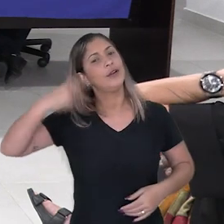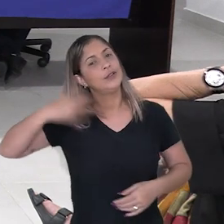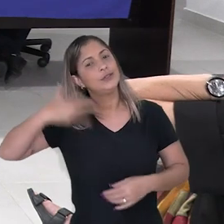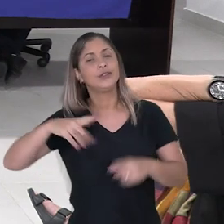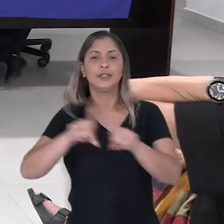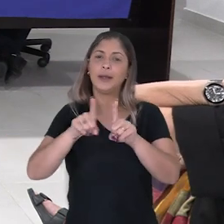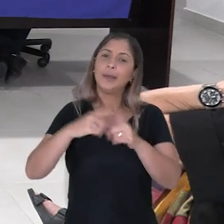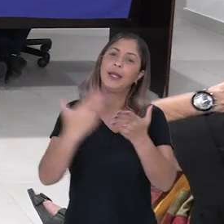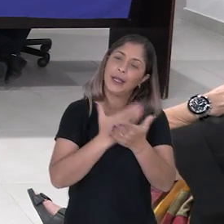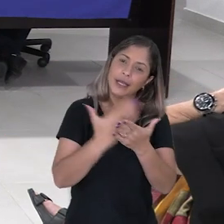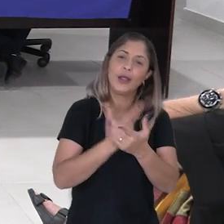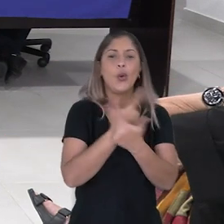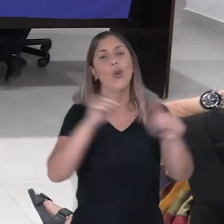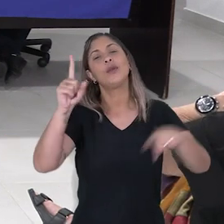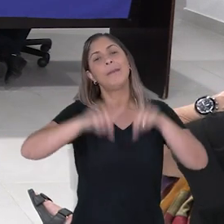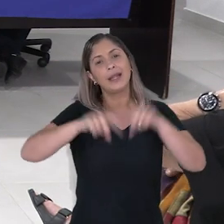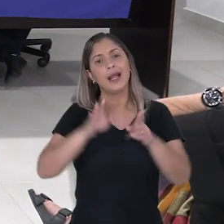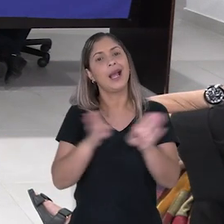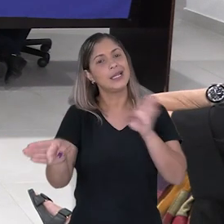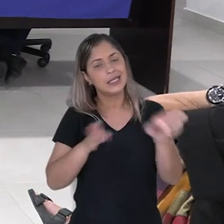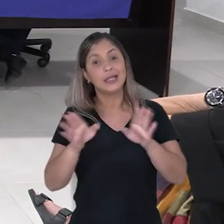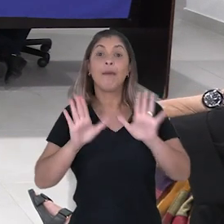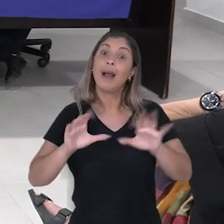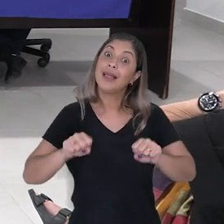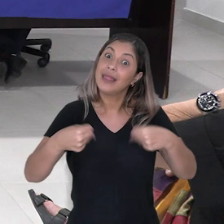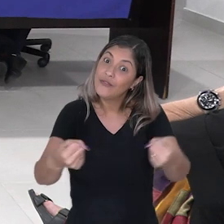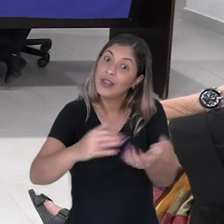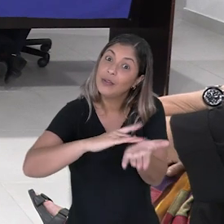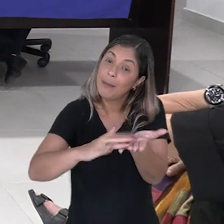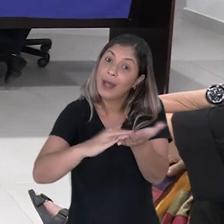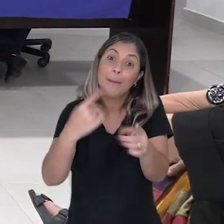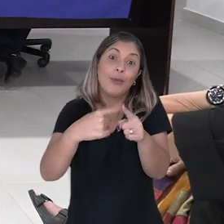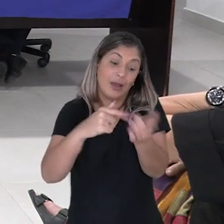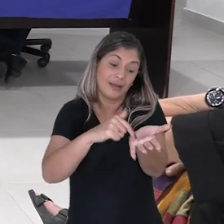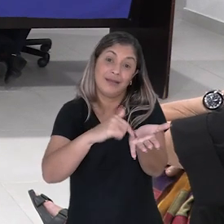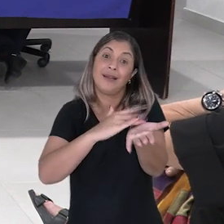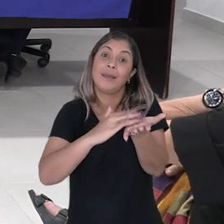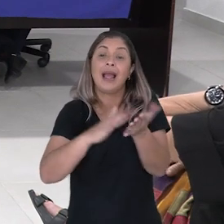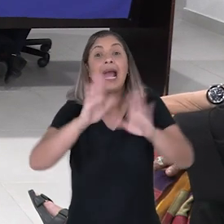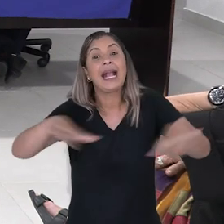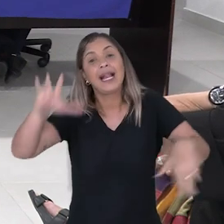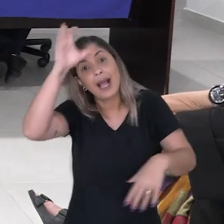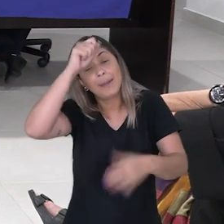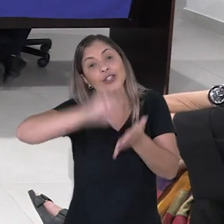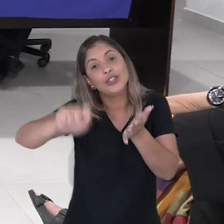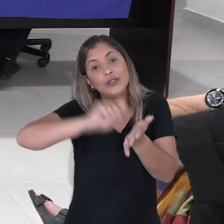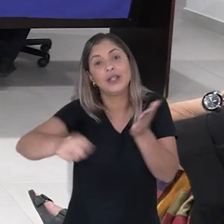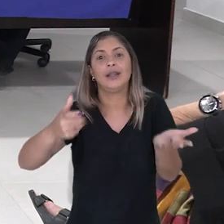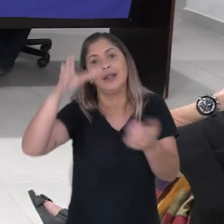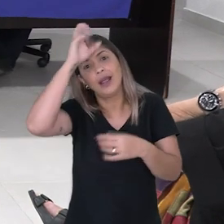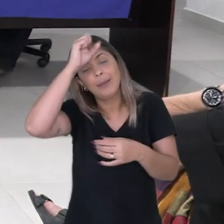tenha outros materiais acessíveis, a gente defende o Braille. Porque é com o Braille que a criança vai aprender a escrever, que ela vai